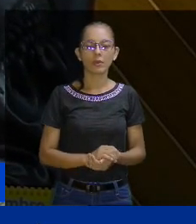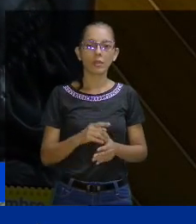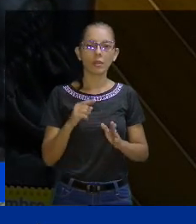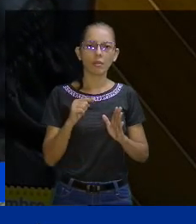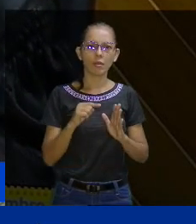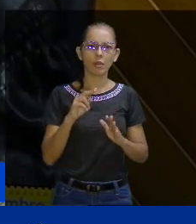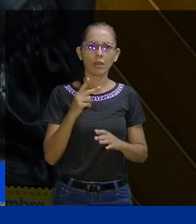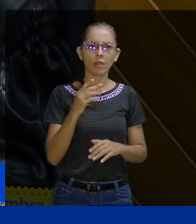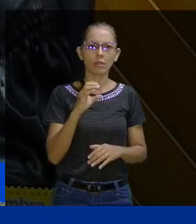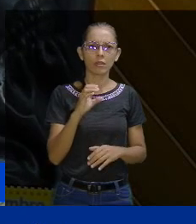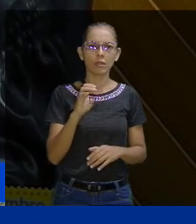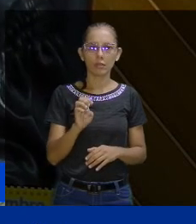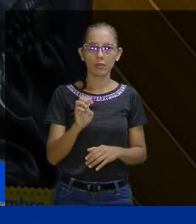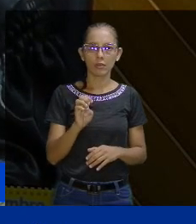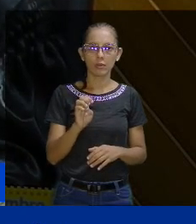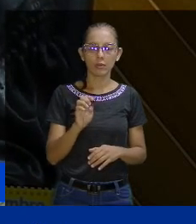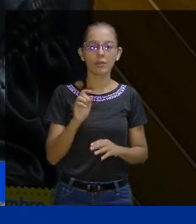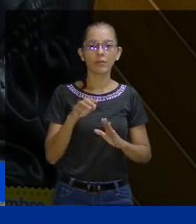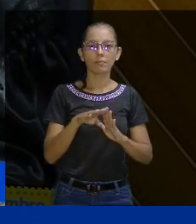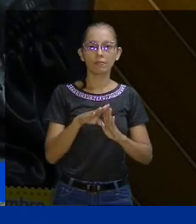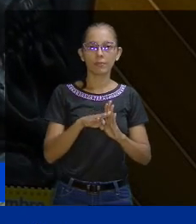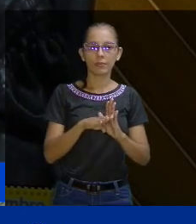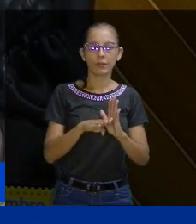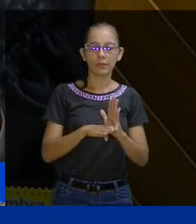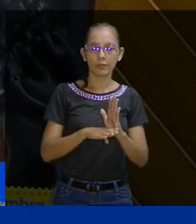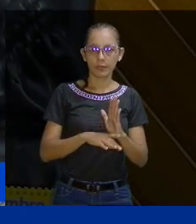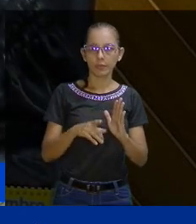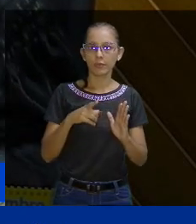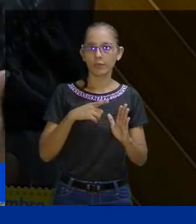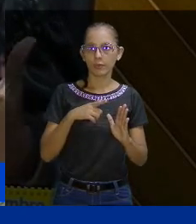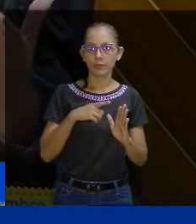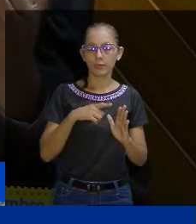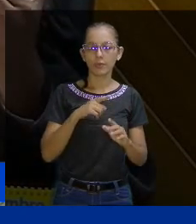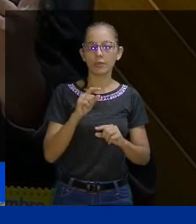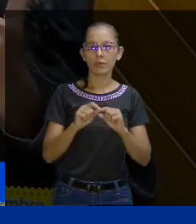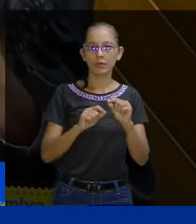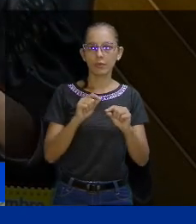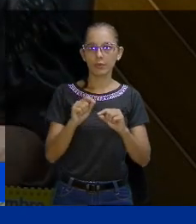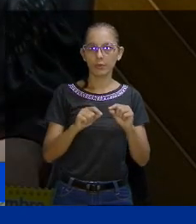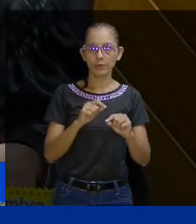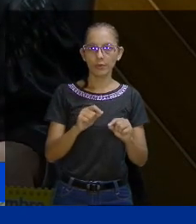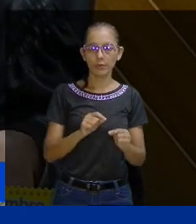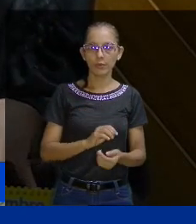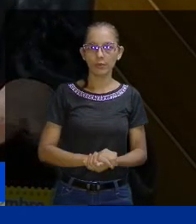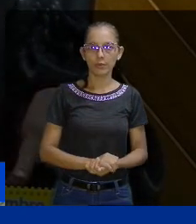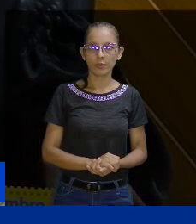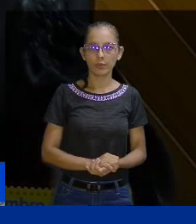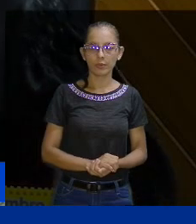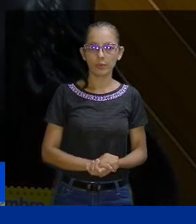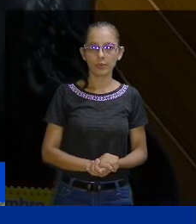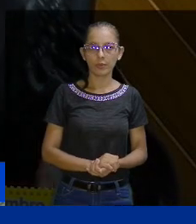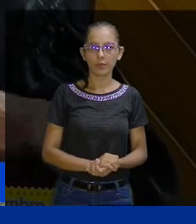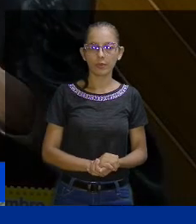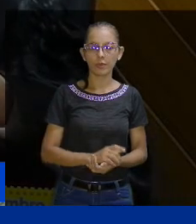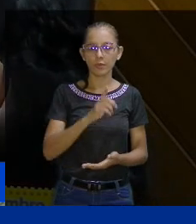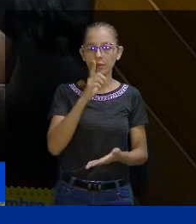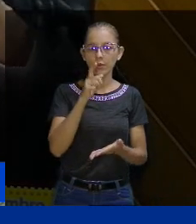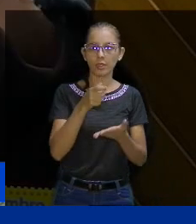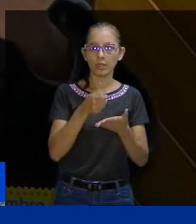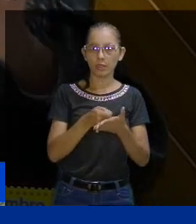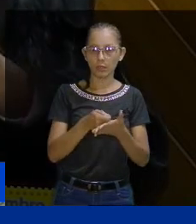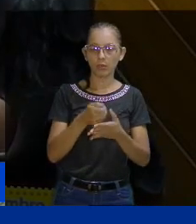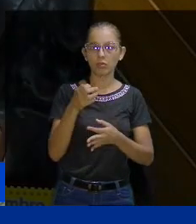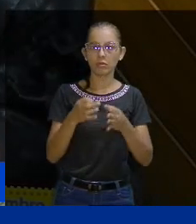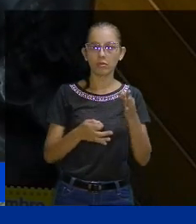os elementos que ali dispunha, que eram basicamente a decisão do juiz de primeiro grau,